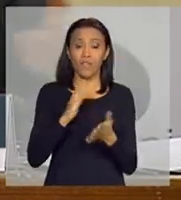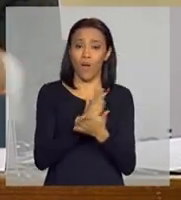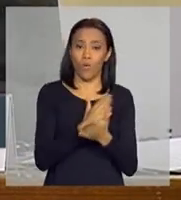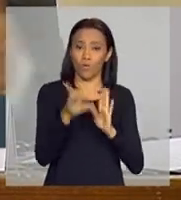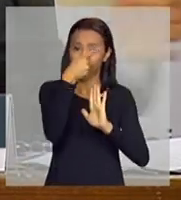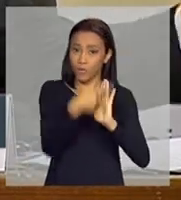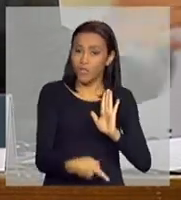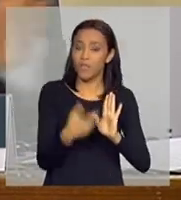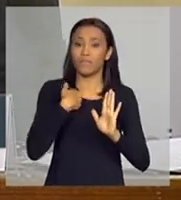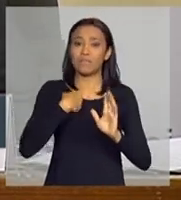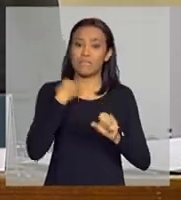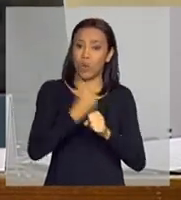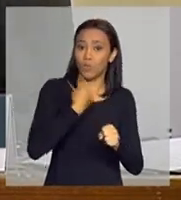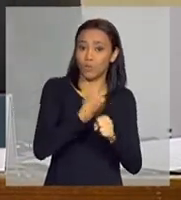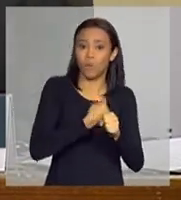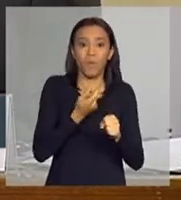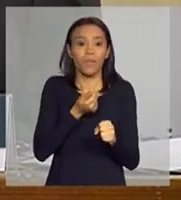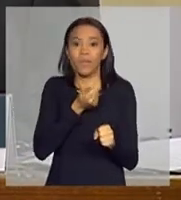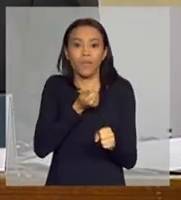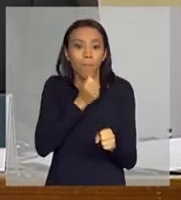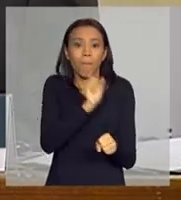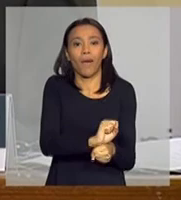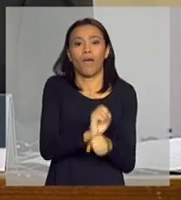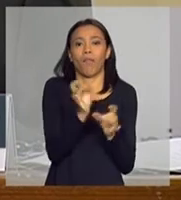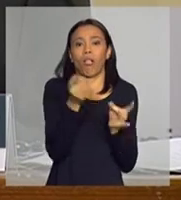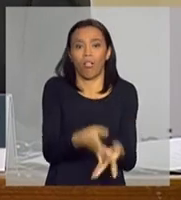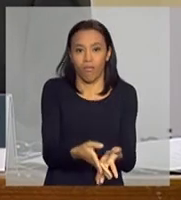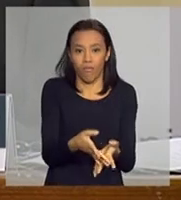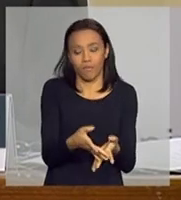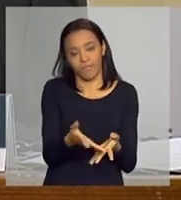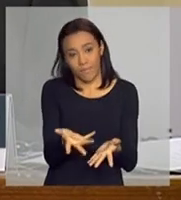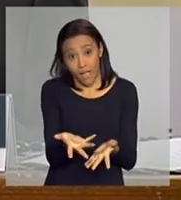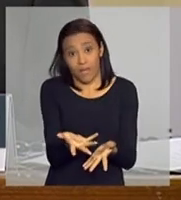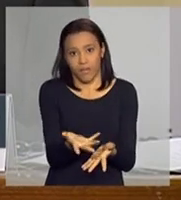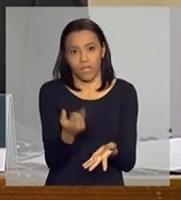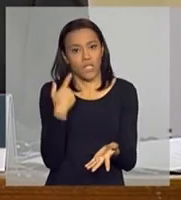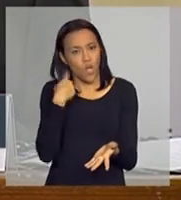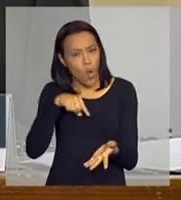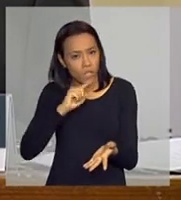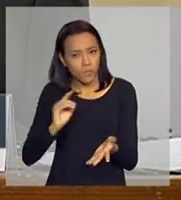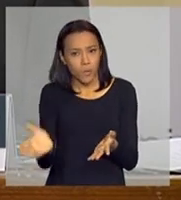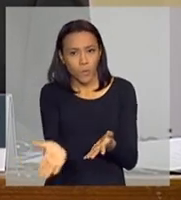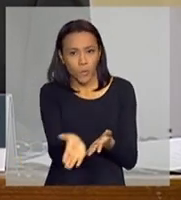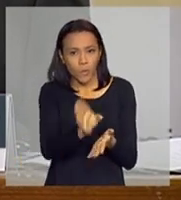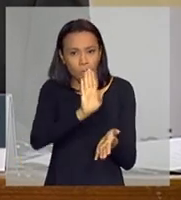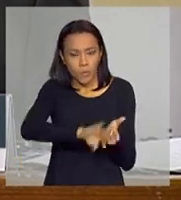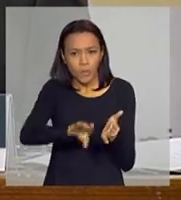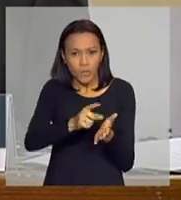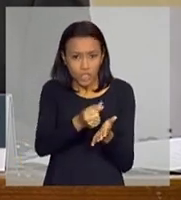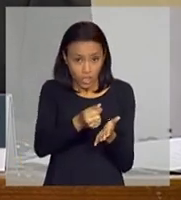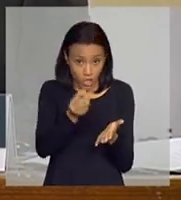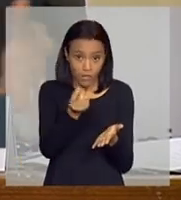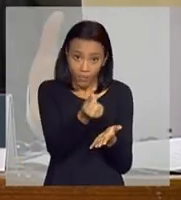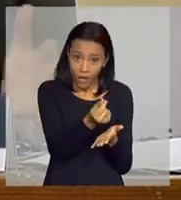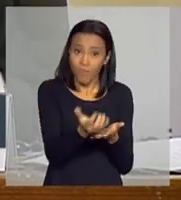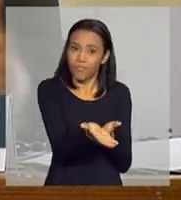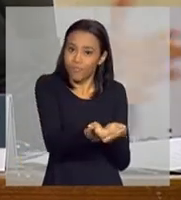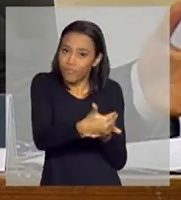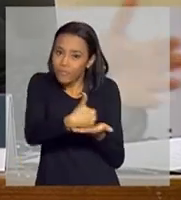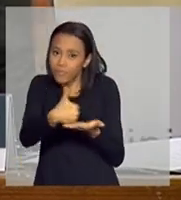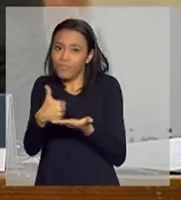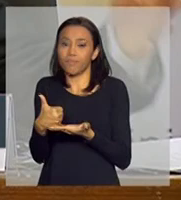foram empenhados e não andaram e se acumularam por isso que periodicamente a gente faz uma limpeza nos resta pagar periodicamente